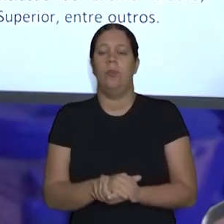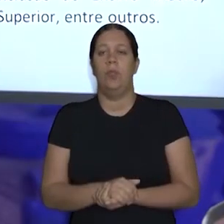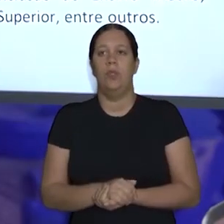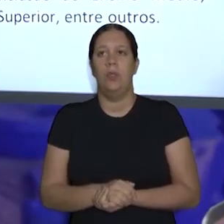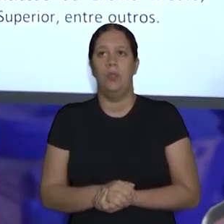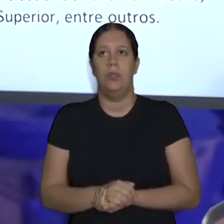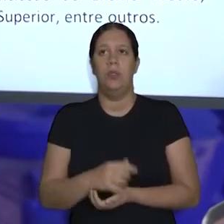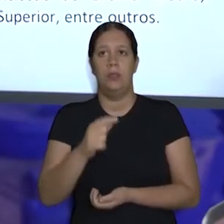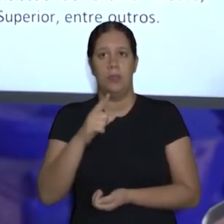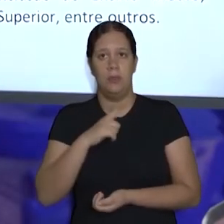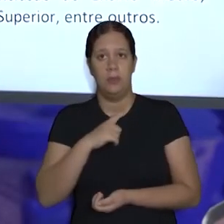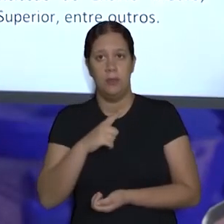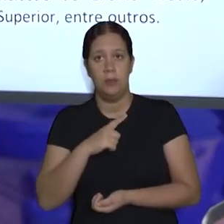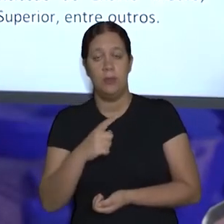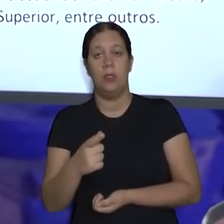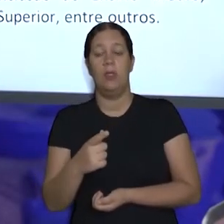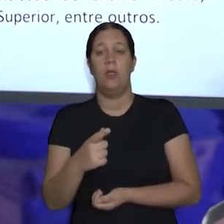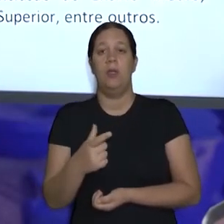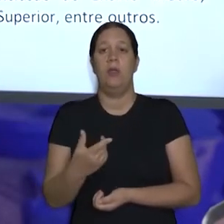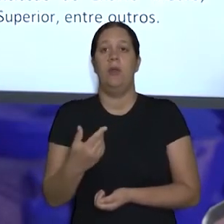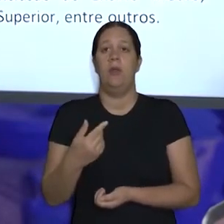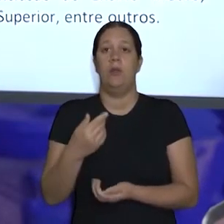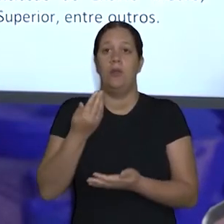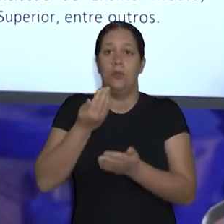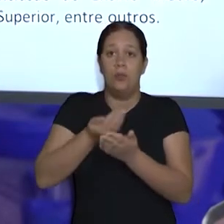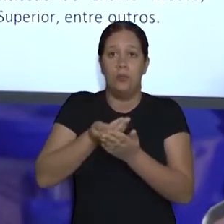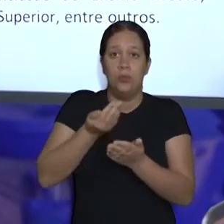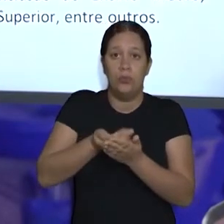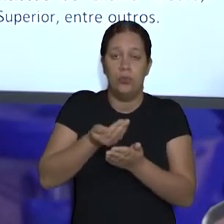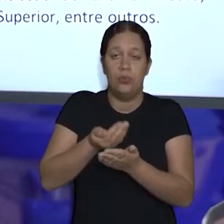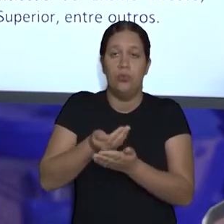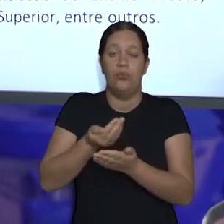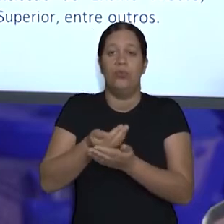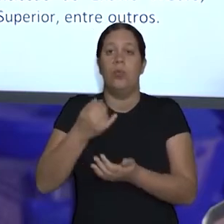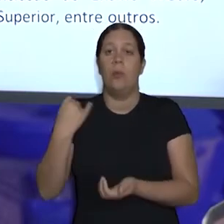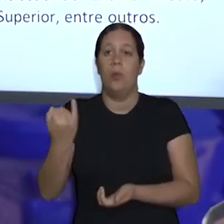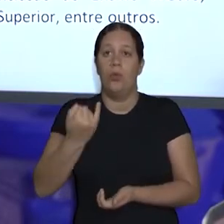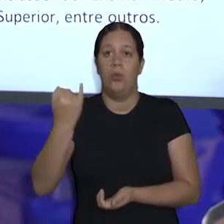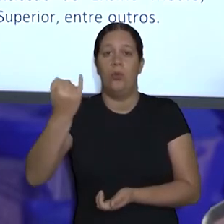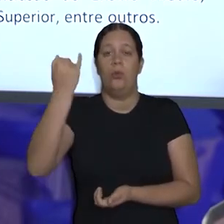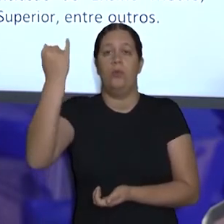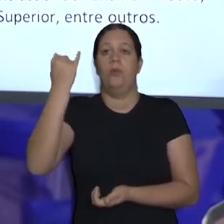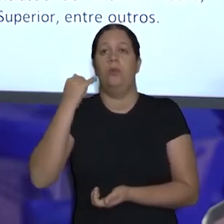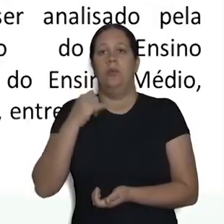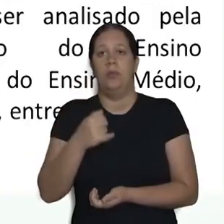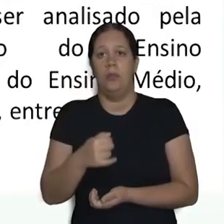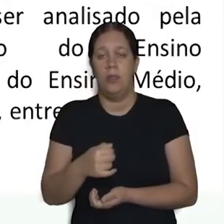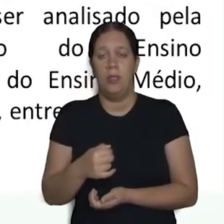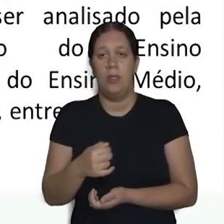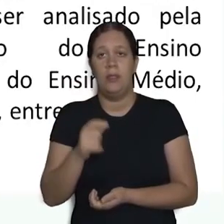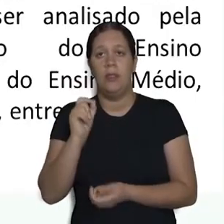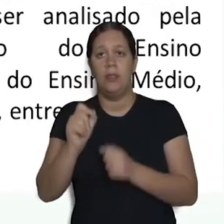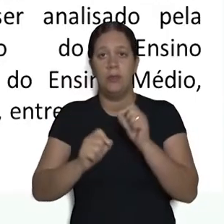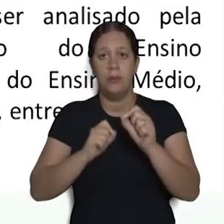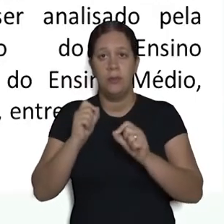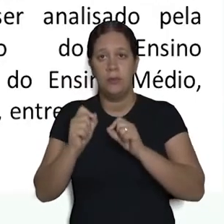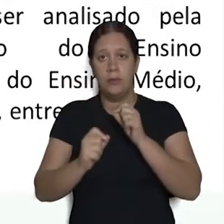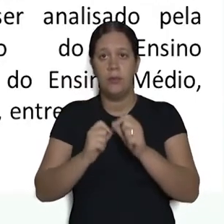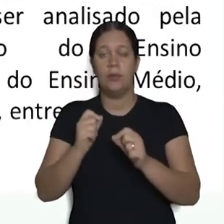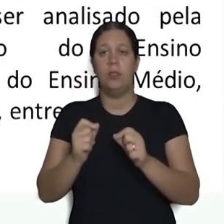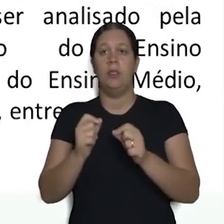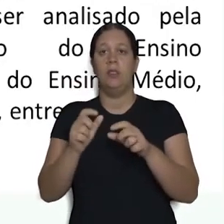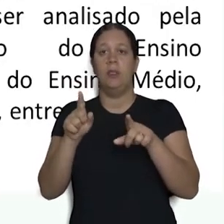E temos também a escolaridade, que é um fator importante, indicador, que está